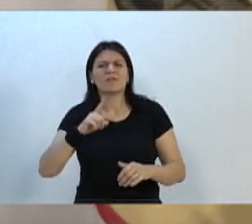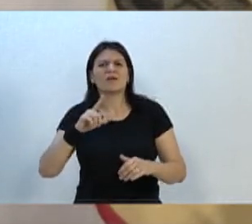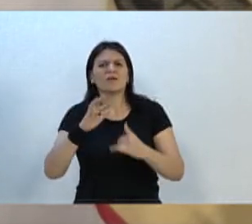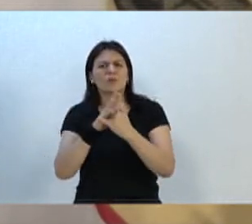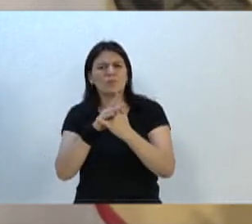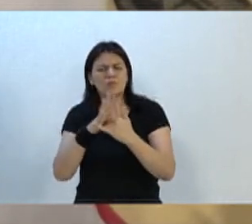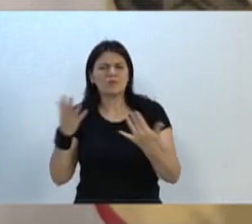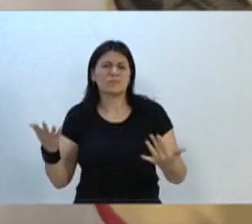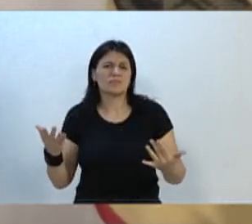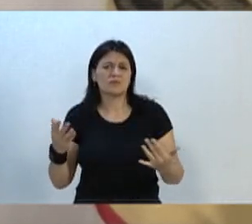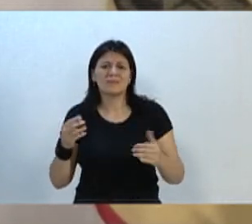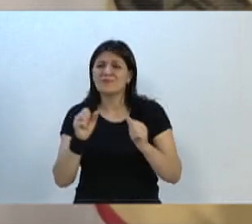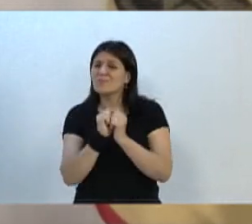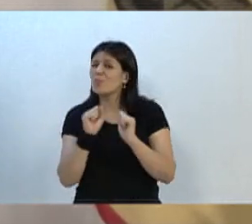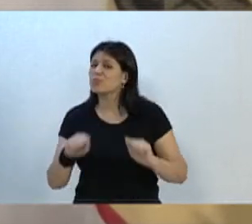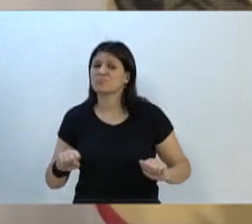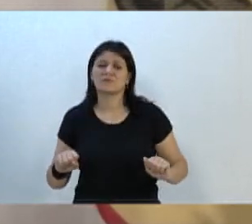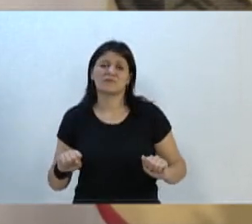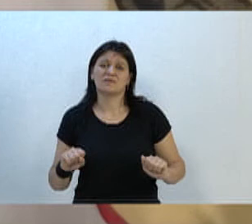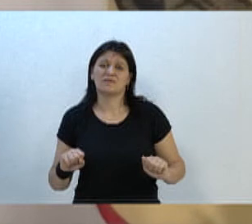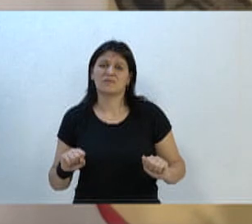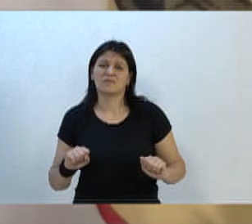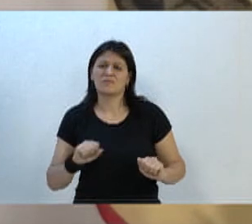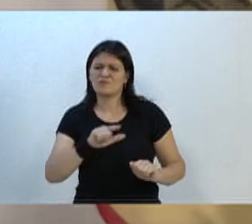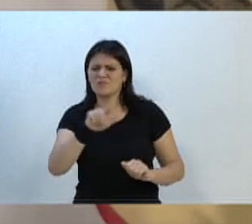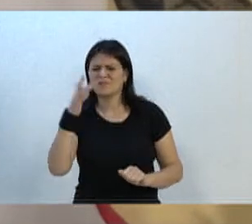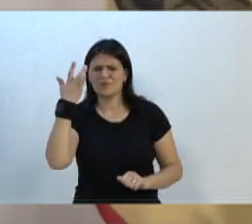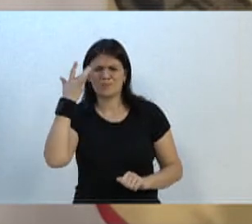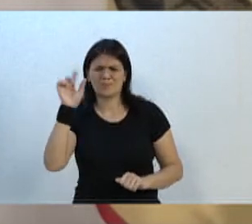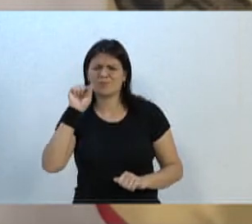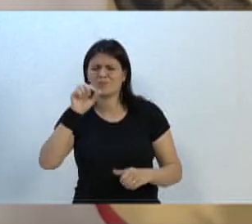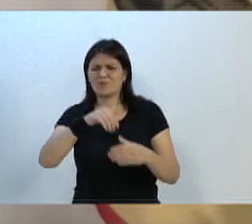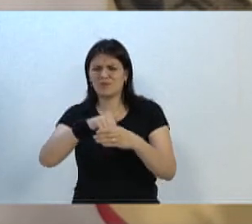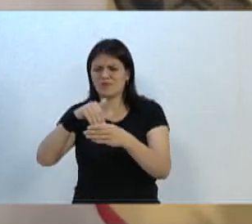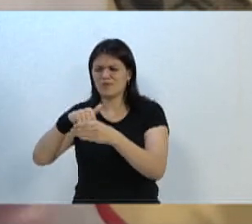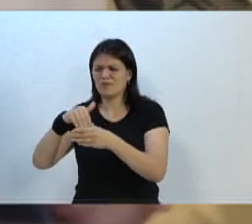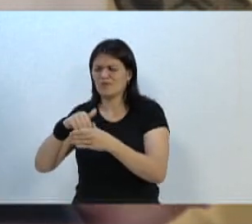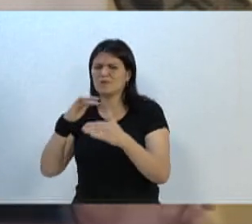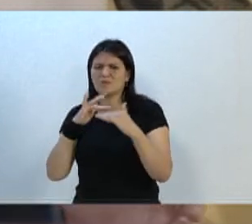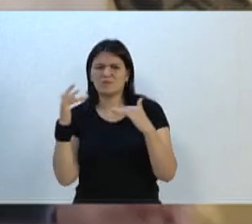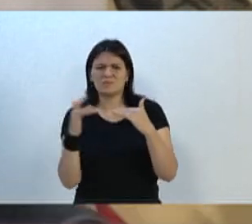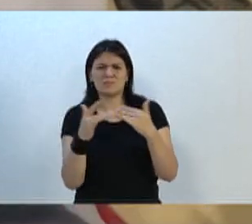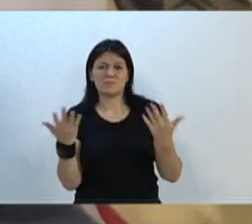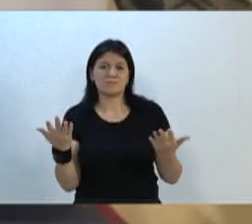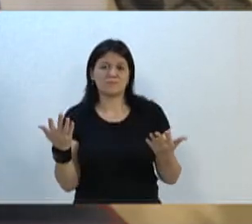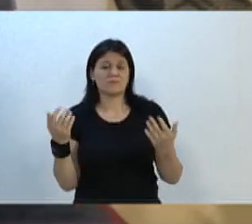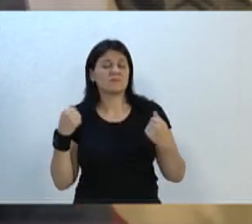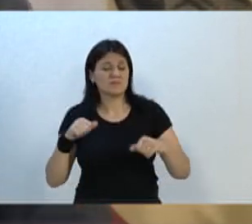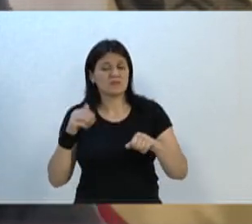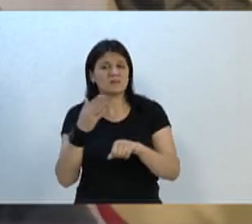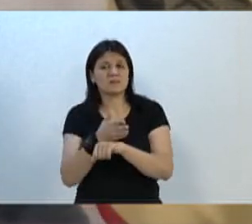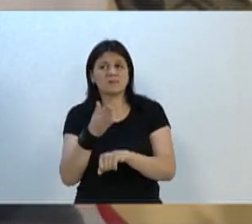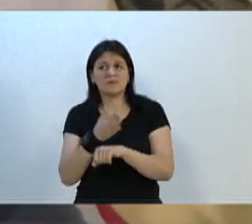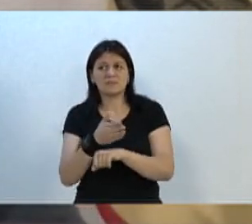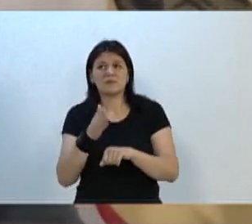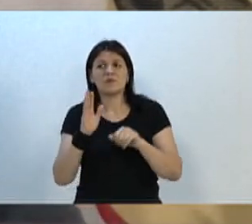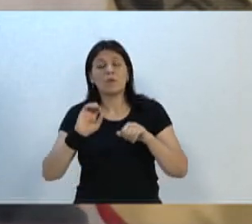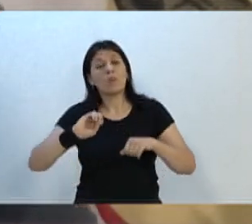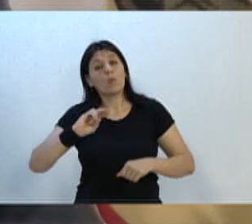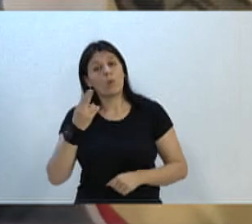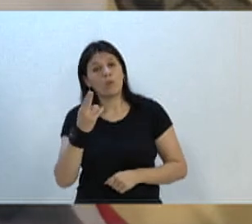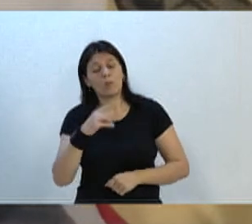souber não saber o que cada um vereador vota aqui dentro ainda mais hoje que as redes sociais e tem que fazer essa participação urgente